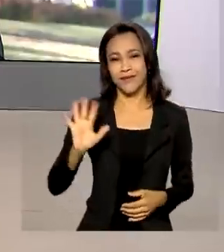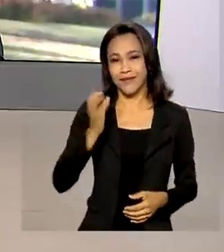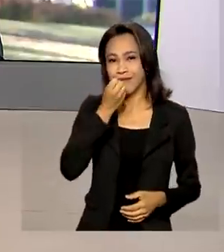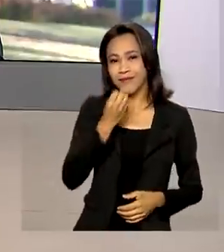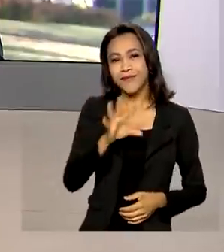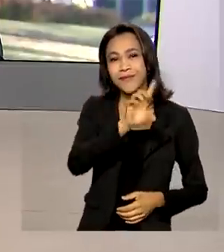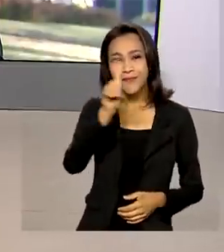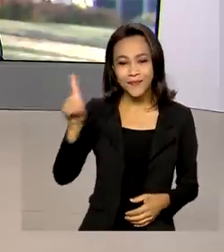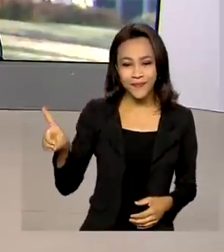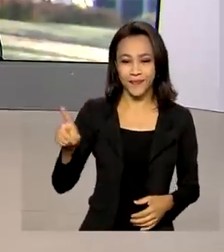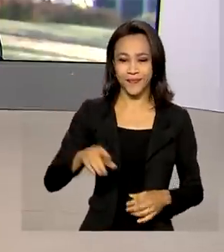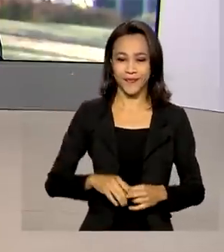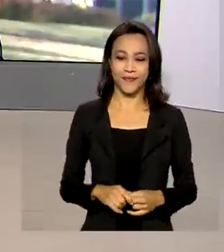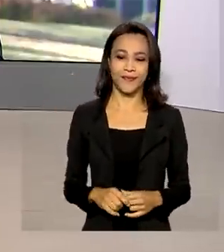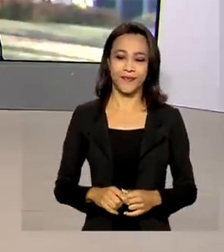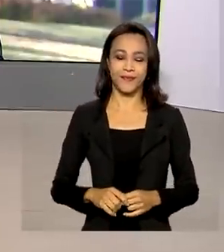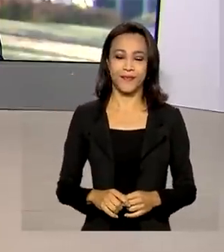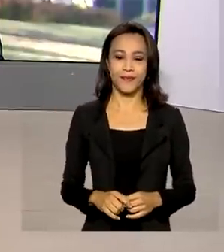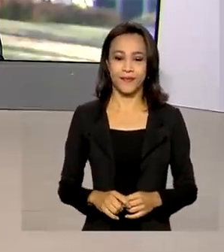dia